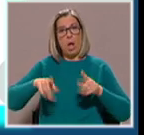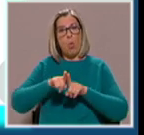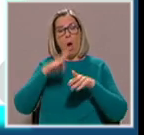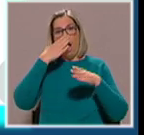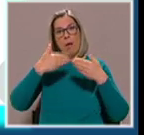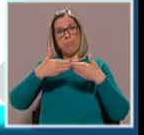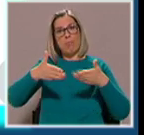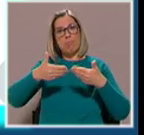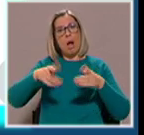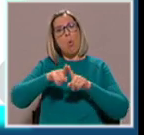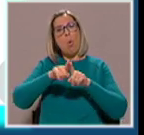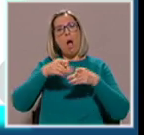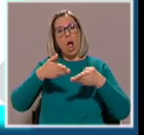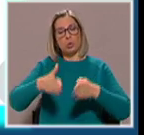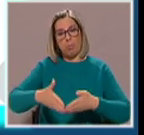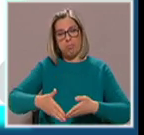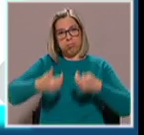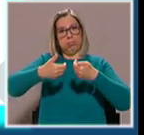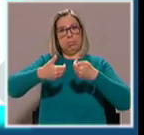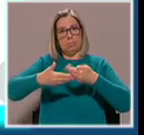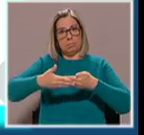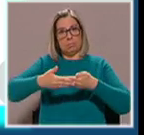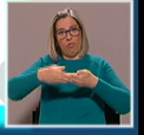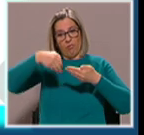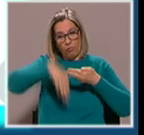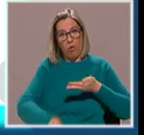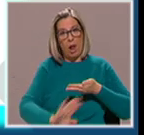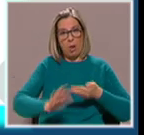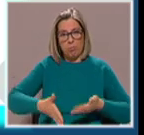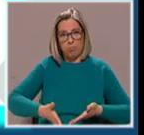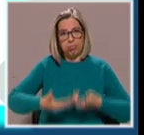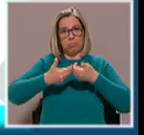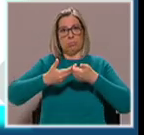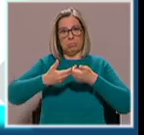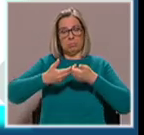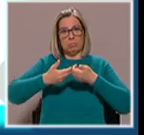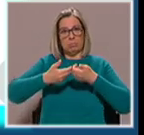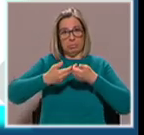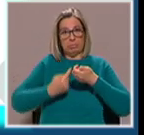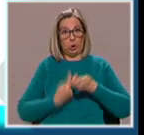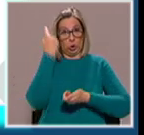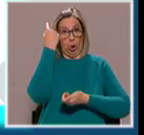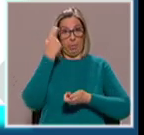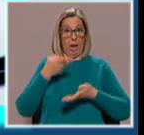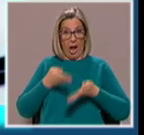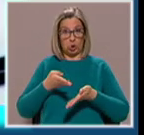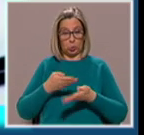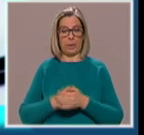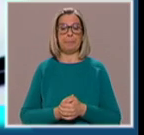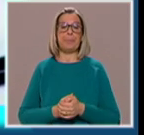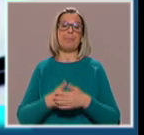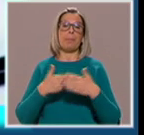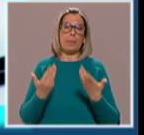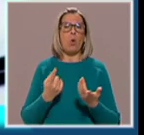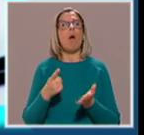voltar a ter outro impulso para poder regressar ao coração. Posto isto, o que é que vamos falar? O que é que falta falar